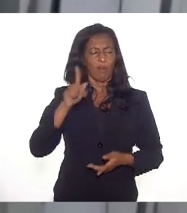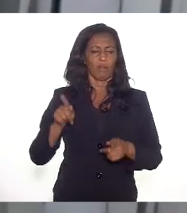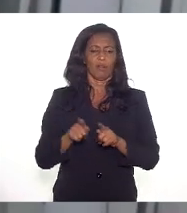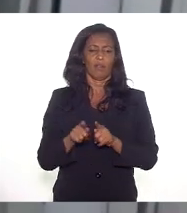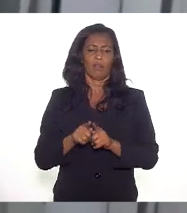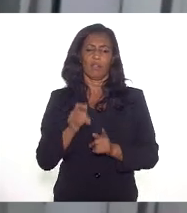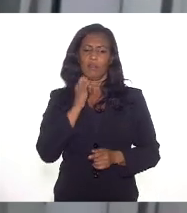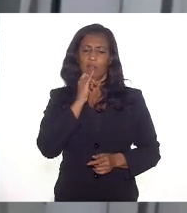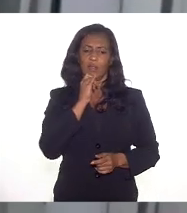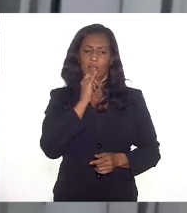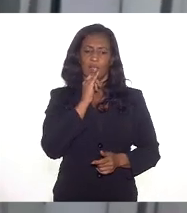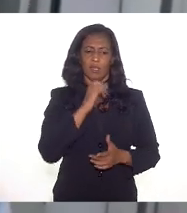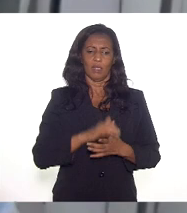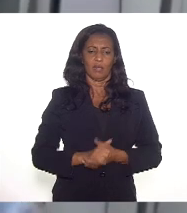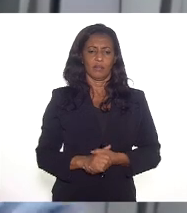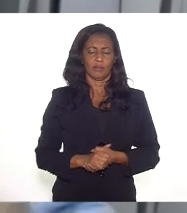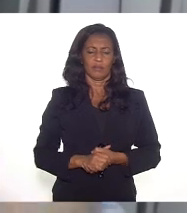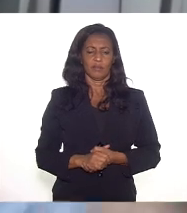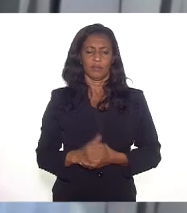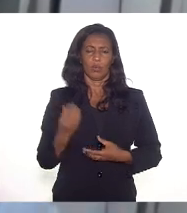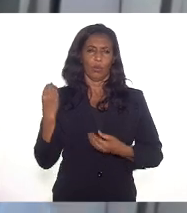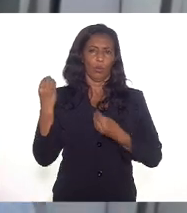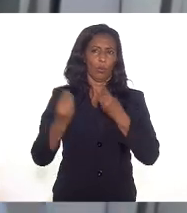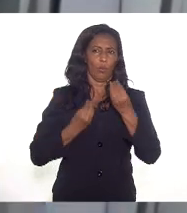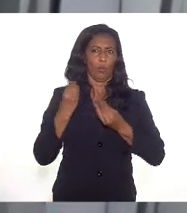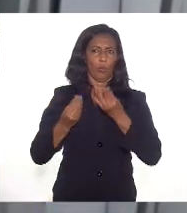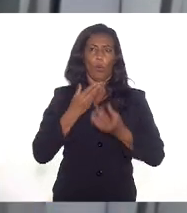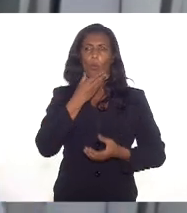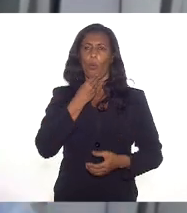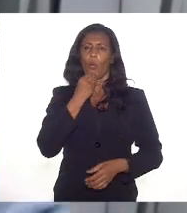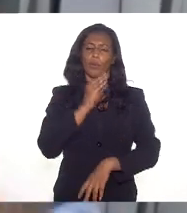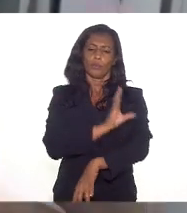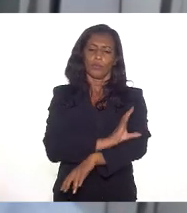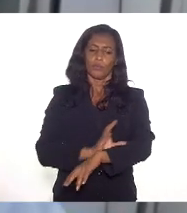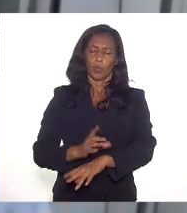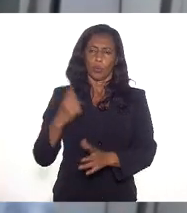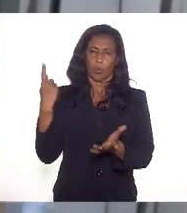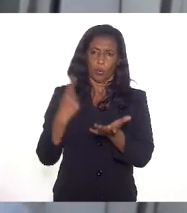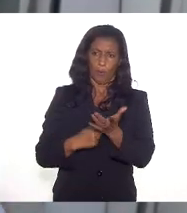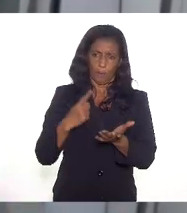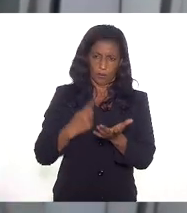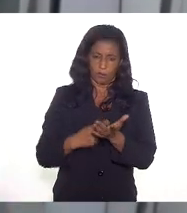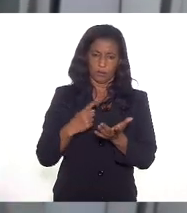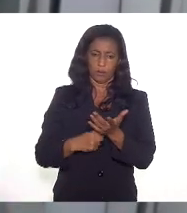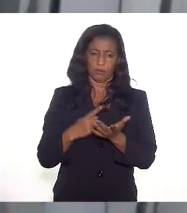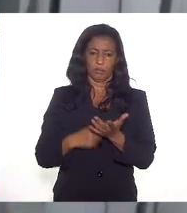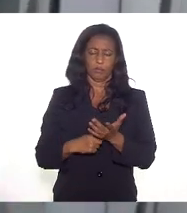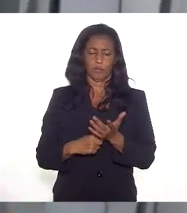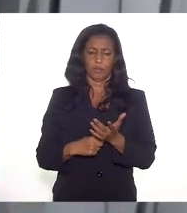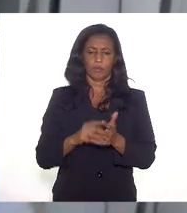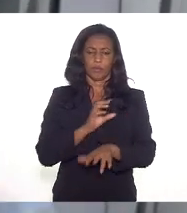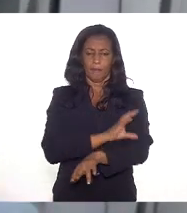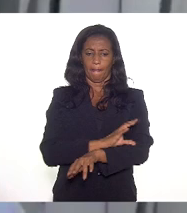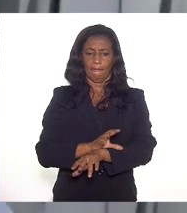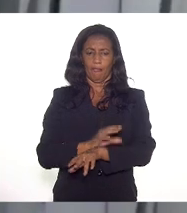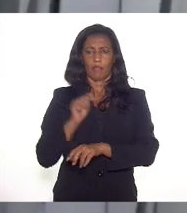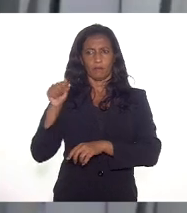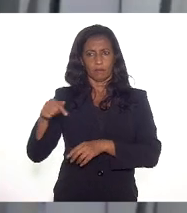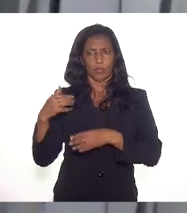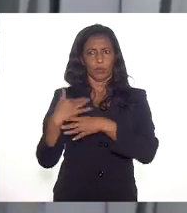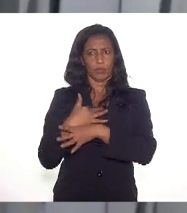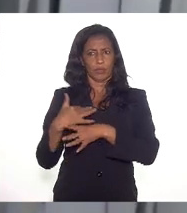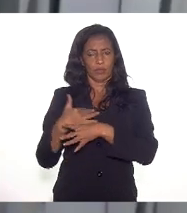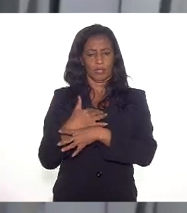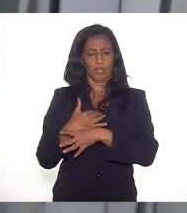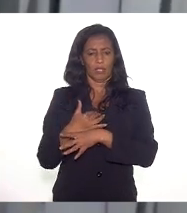por exemplo, que como homem de cultura, como homem comprometido com o patrimônio cultural da sua cidade, da sua